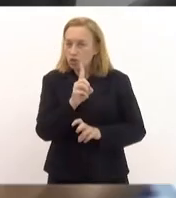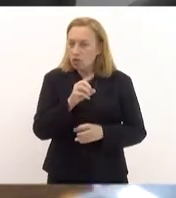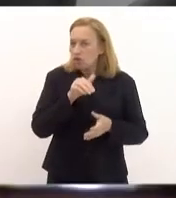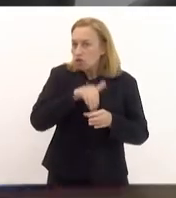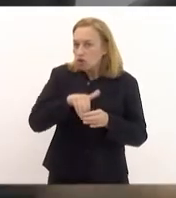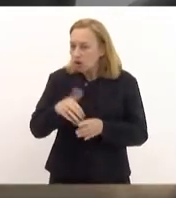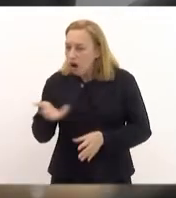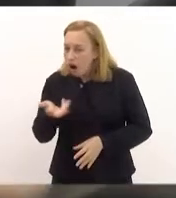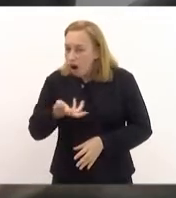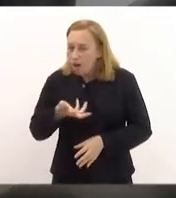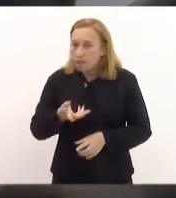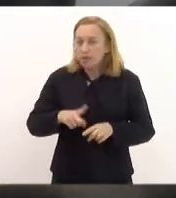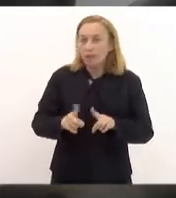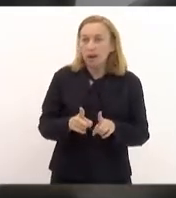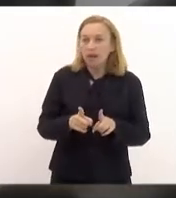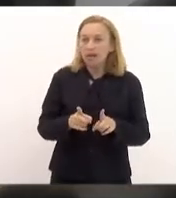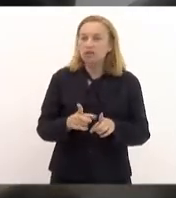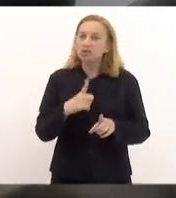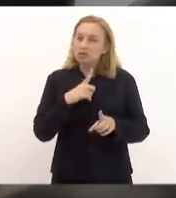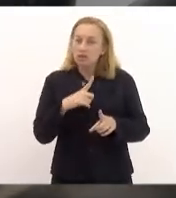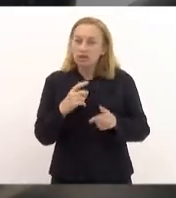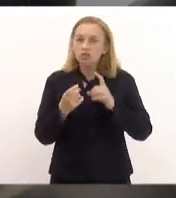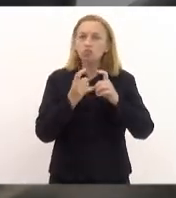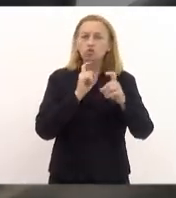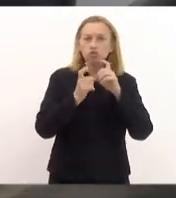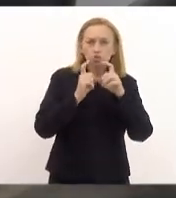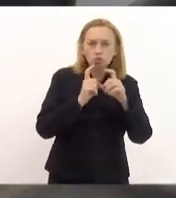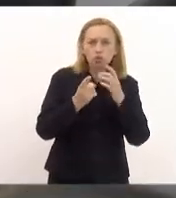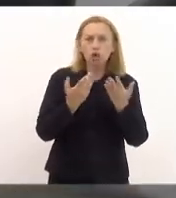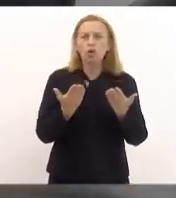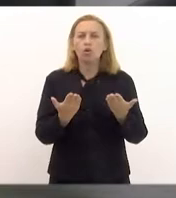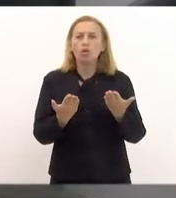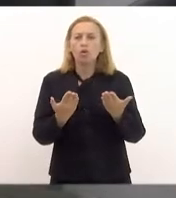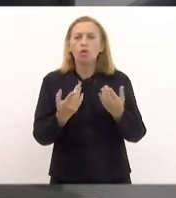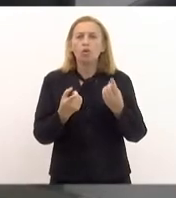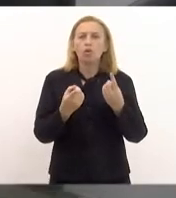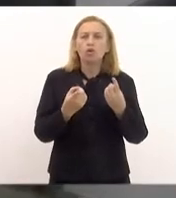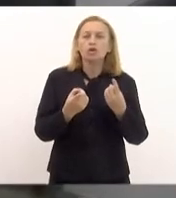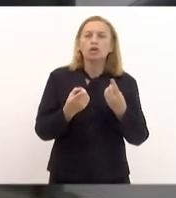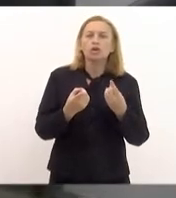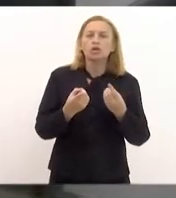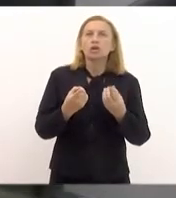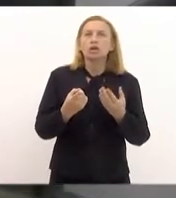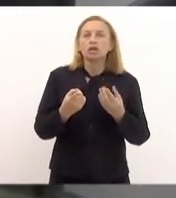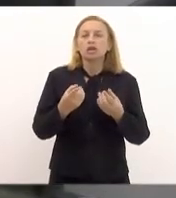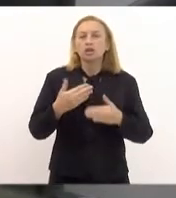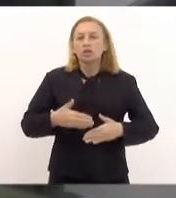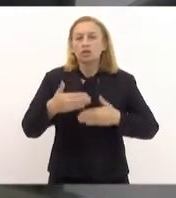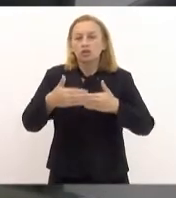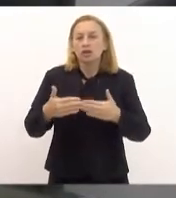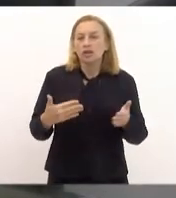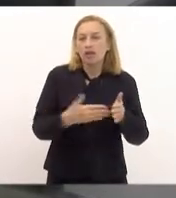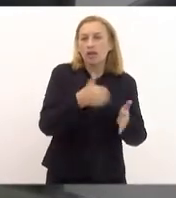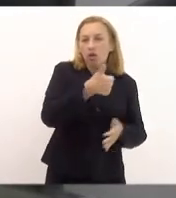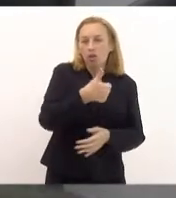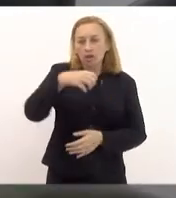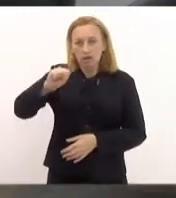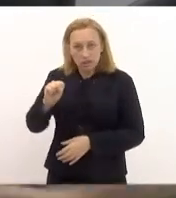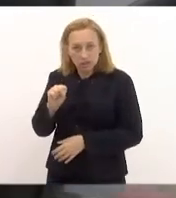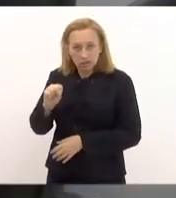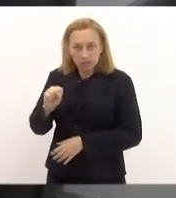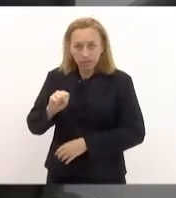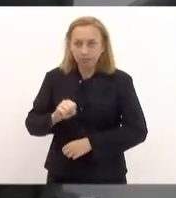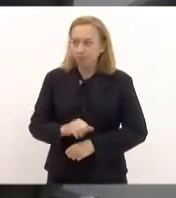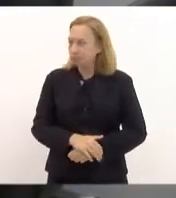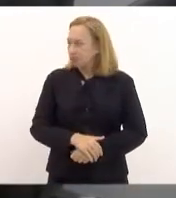e a partir daí nós instituímos uma dinâmica de debates, né, que avançou até 2018, em alguns momentos mais intensamente, em outros momentos menos